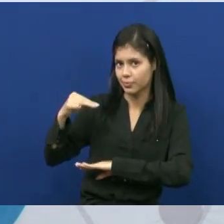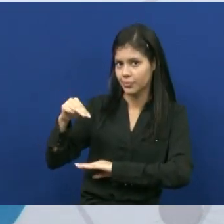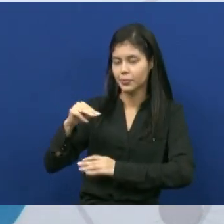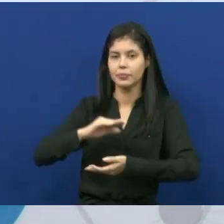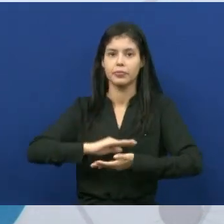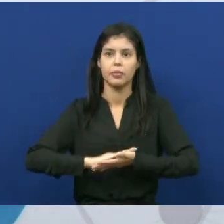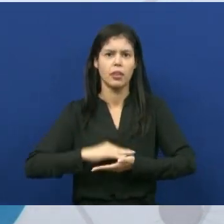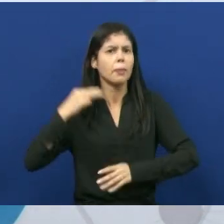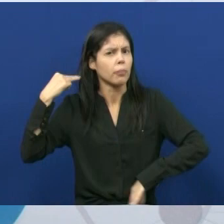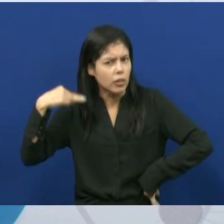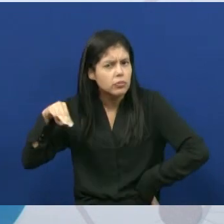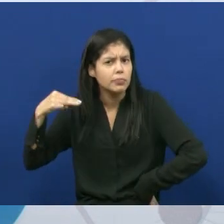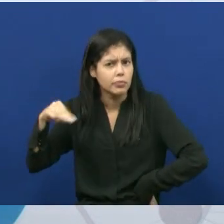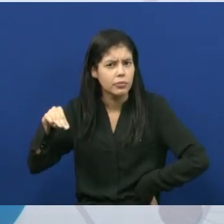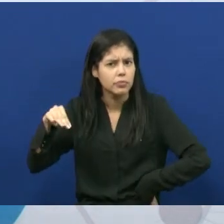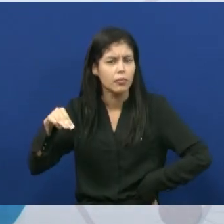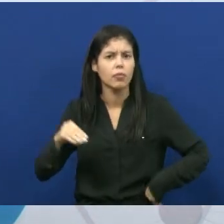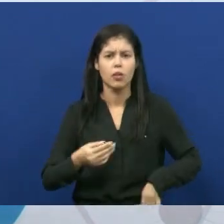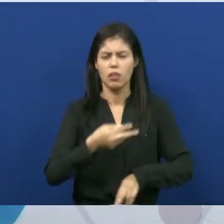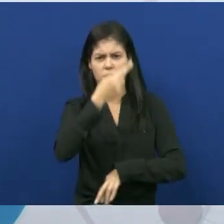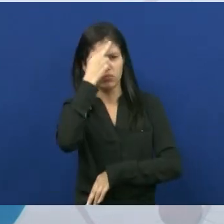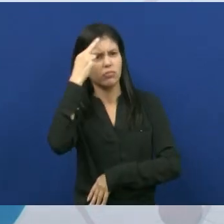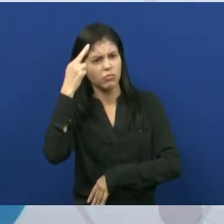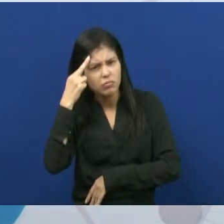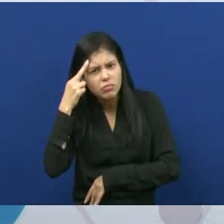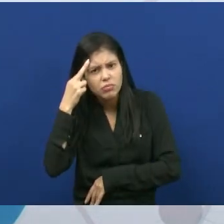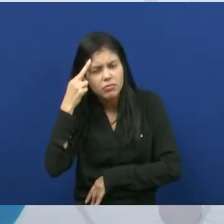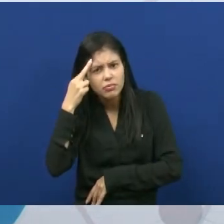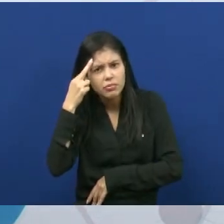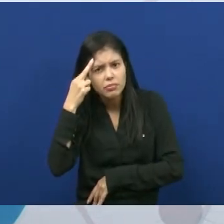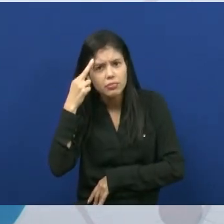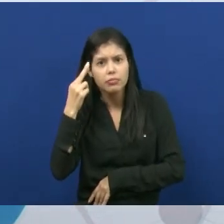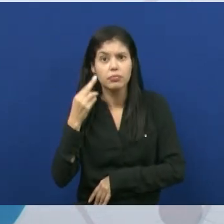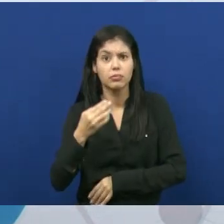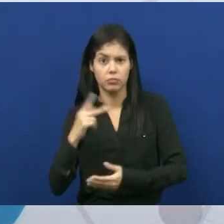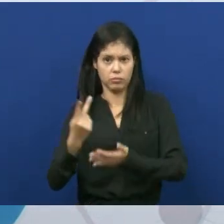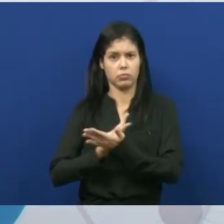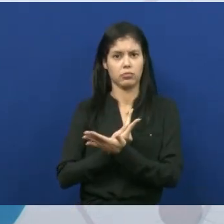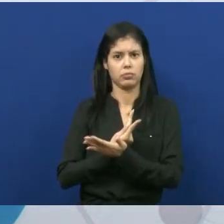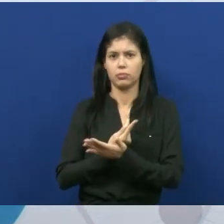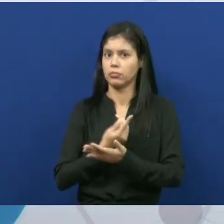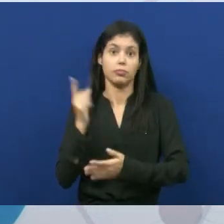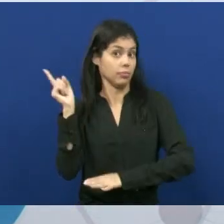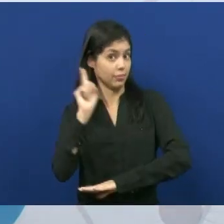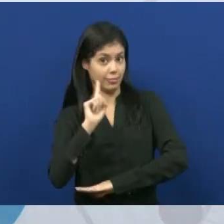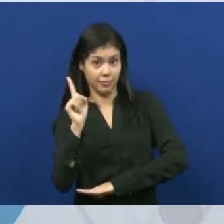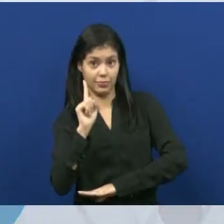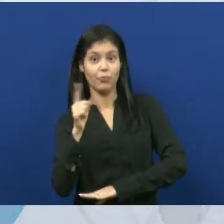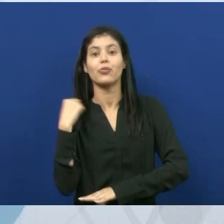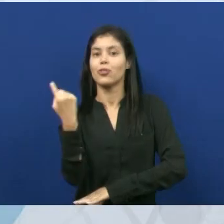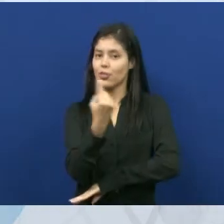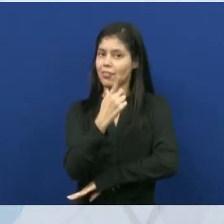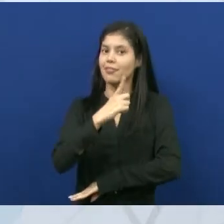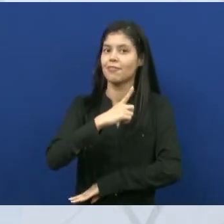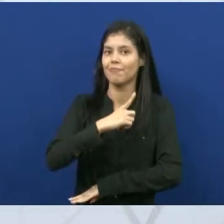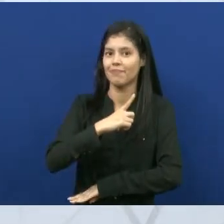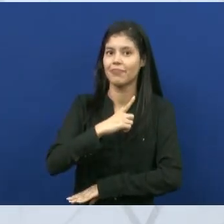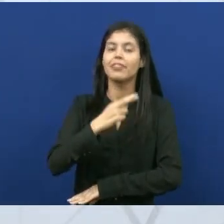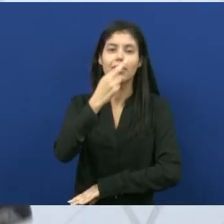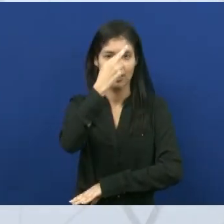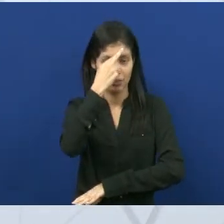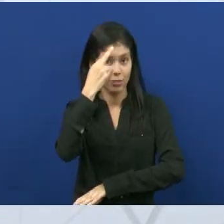matemática matemática conta a história tá errado não nós temos também a